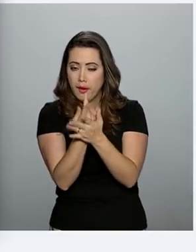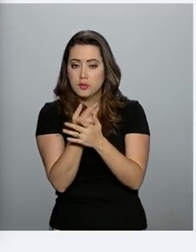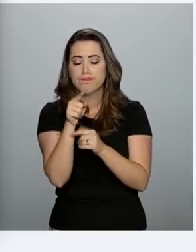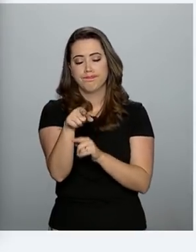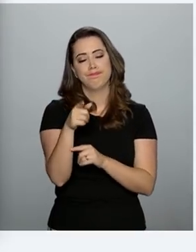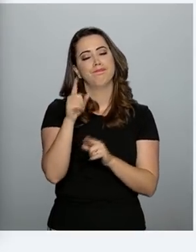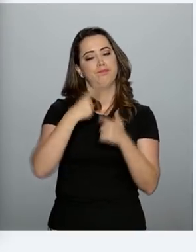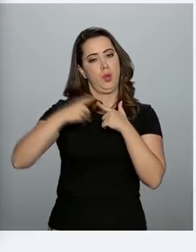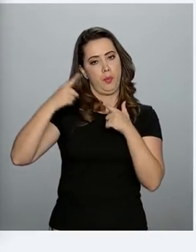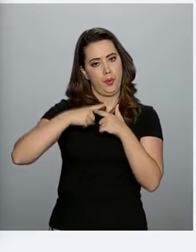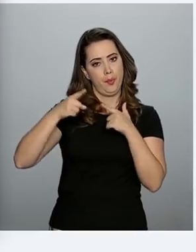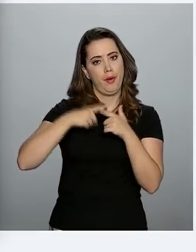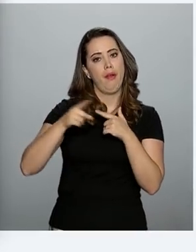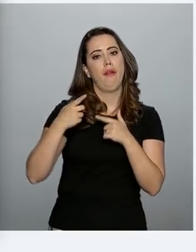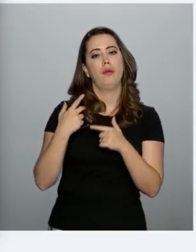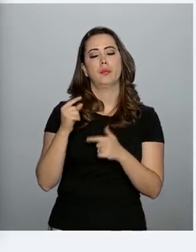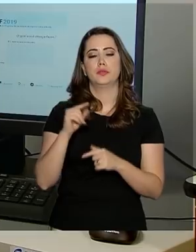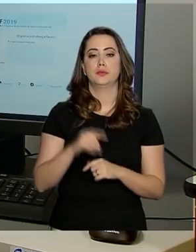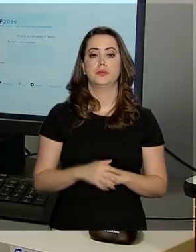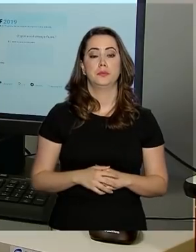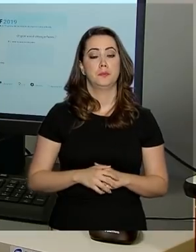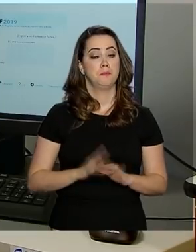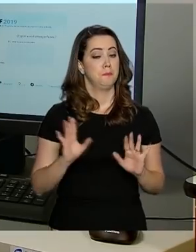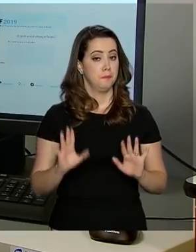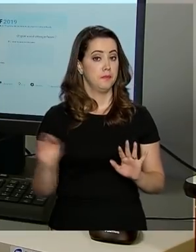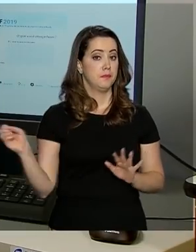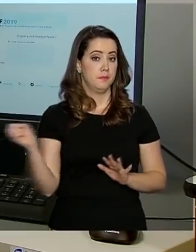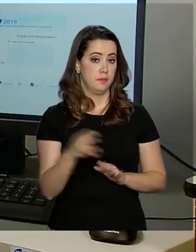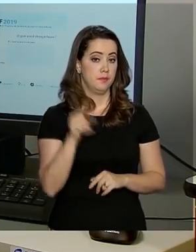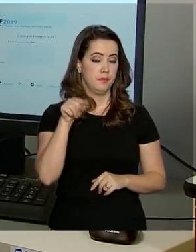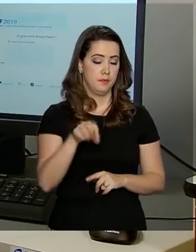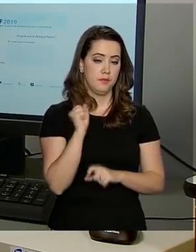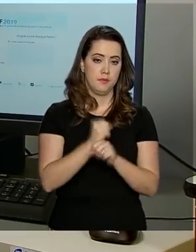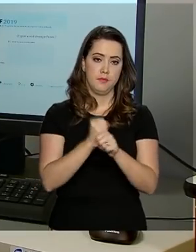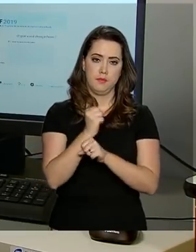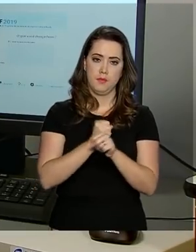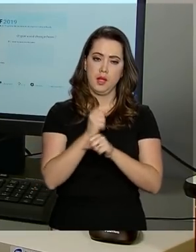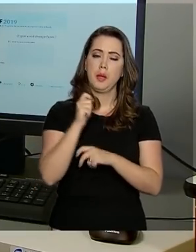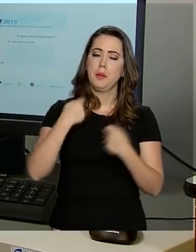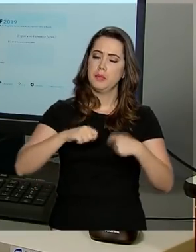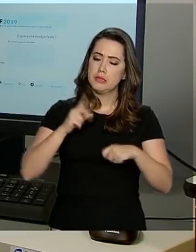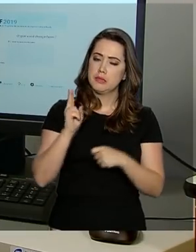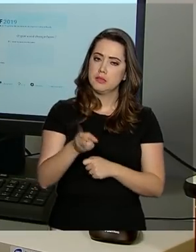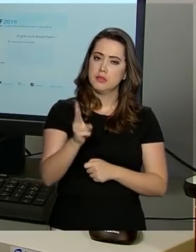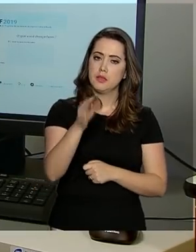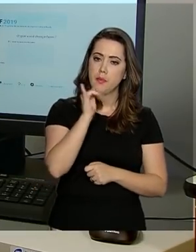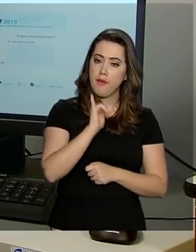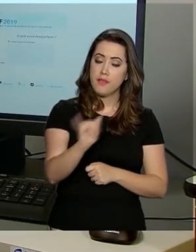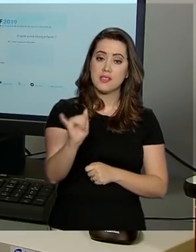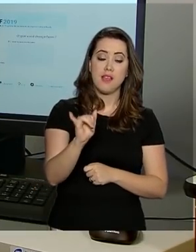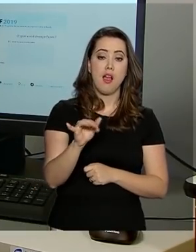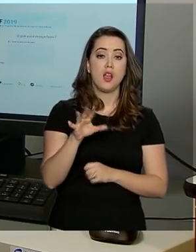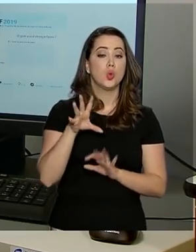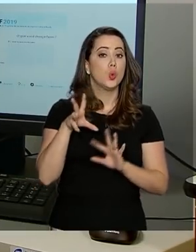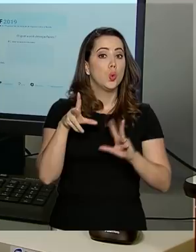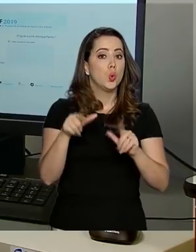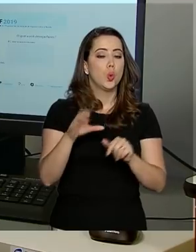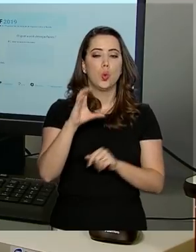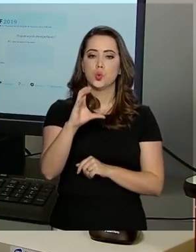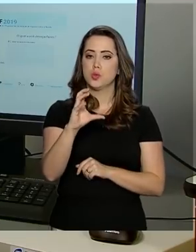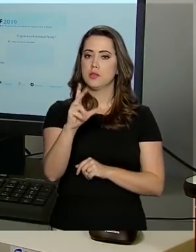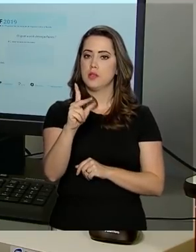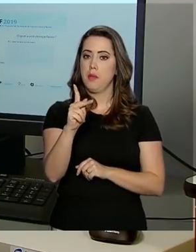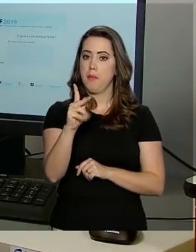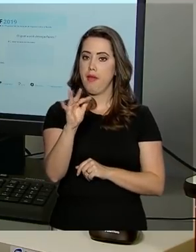que o contribuinte caia na malha fina. A novidade deste ano é que será obrigatório informar o CPF de todos os dependentes